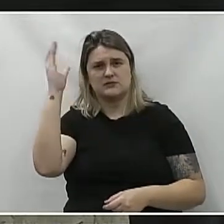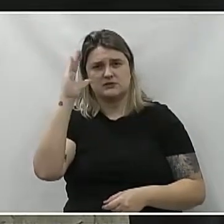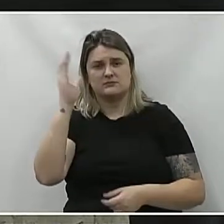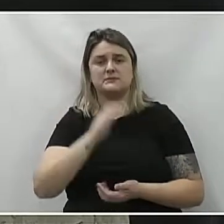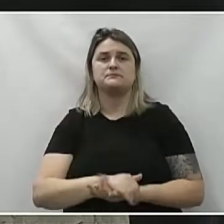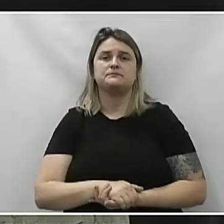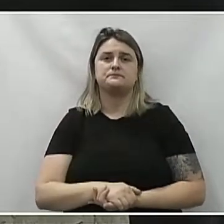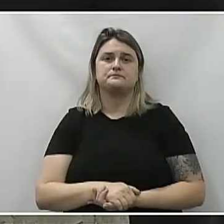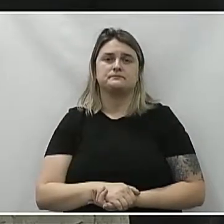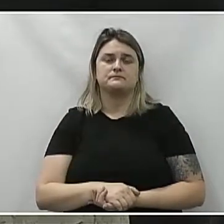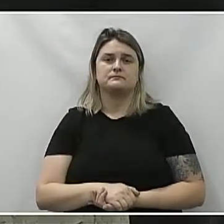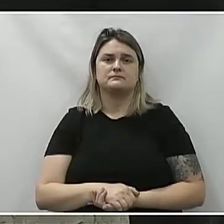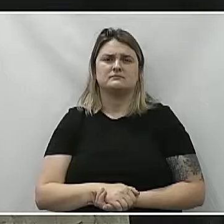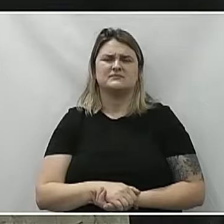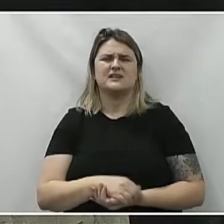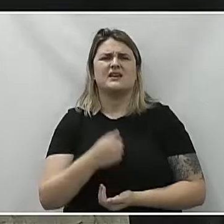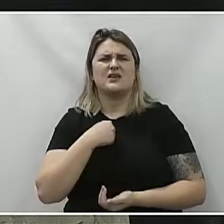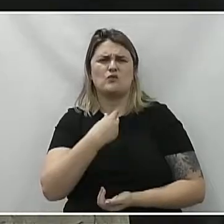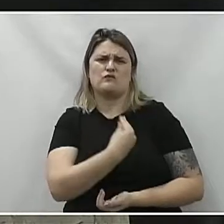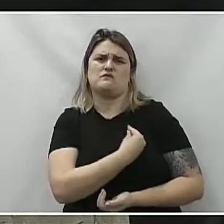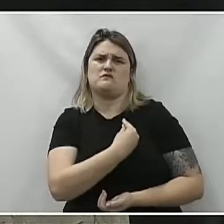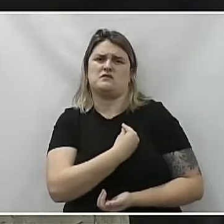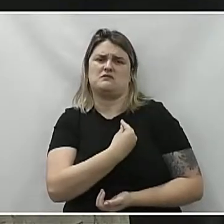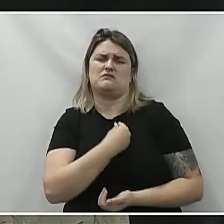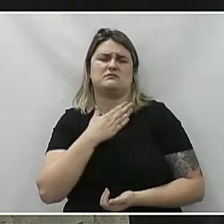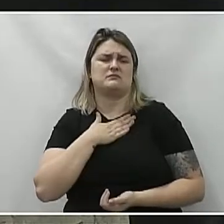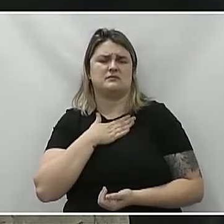essas situações a gente convive